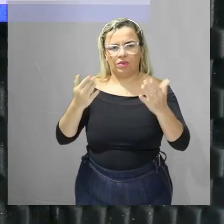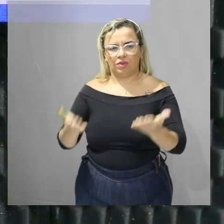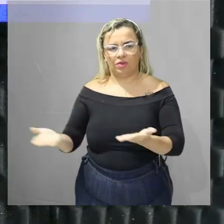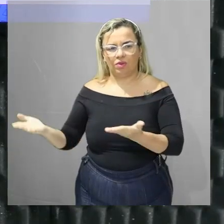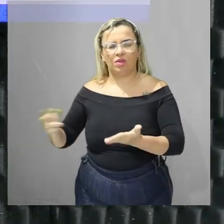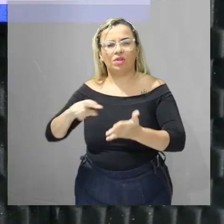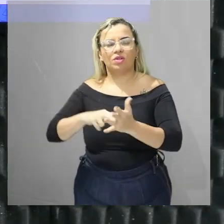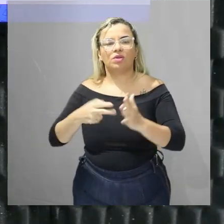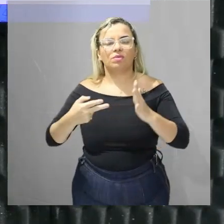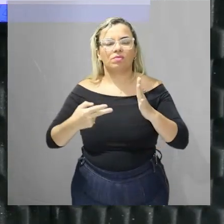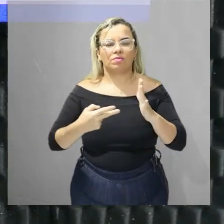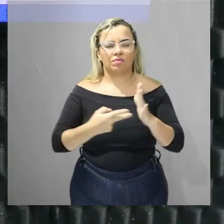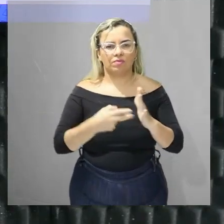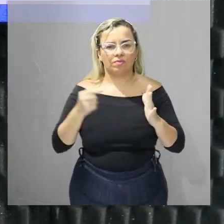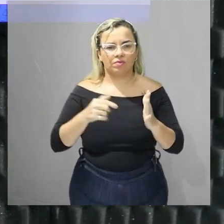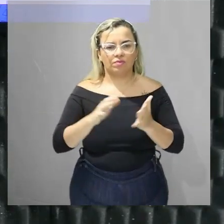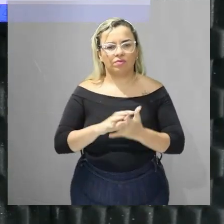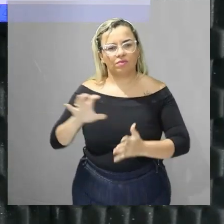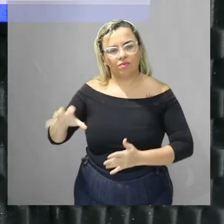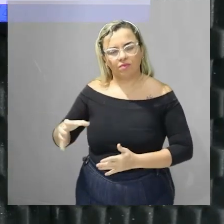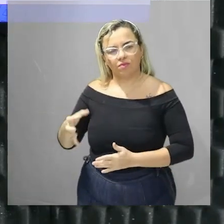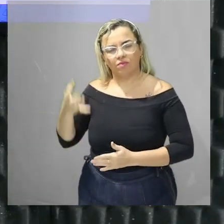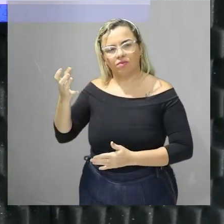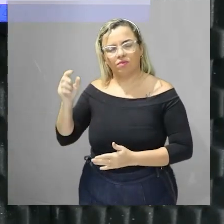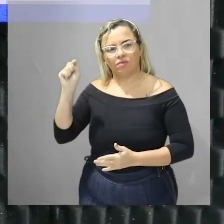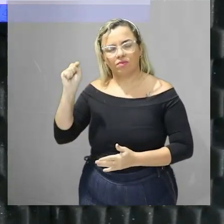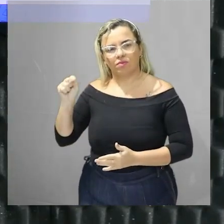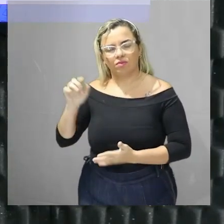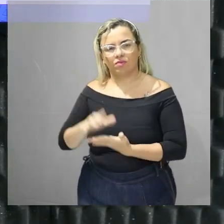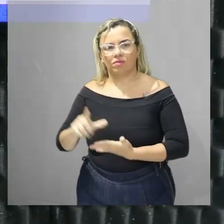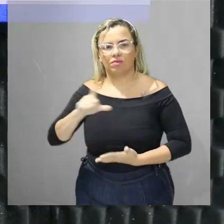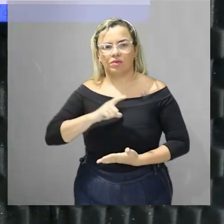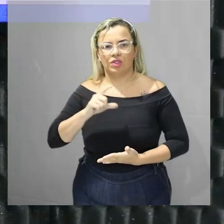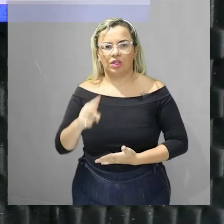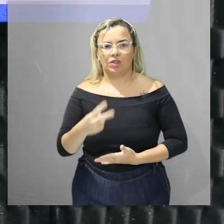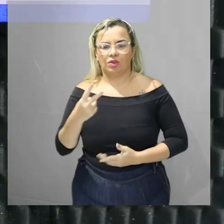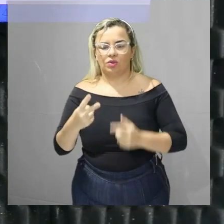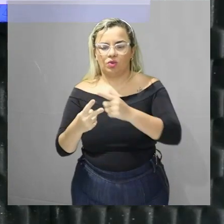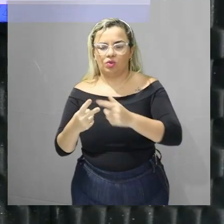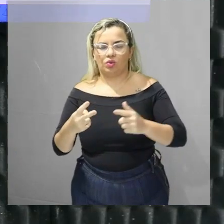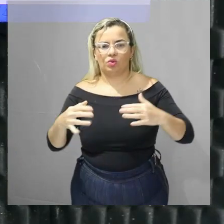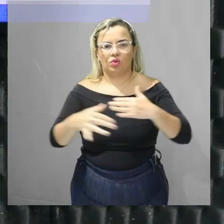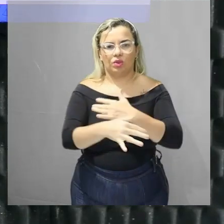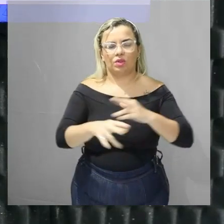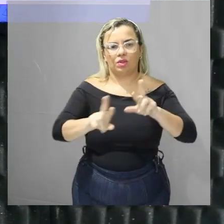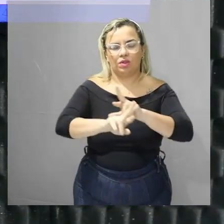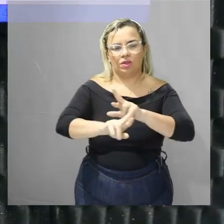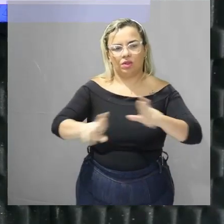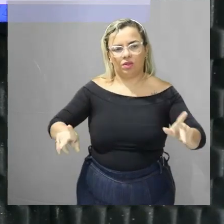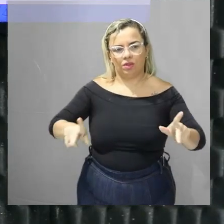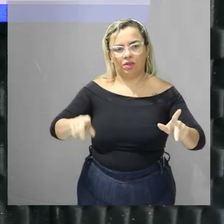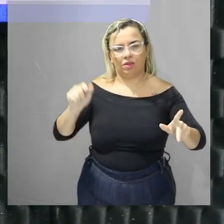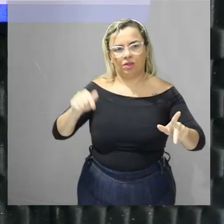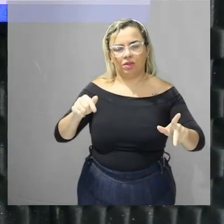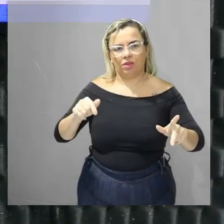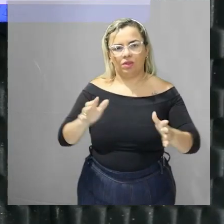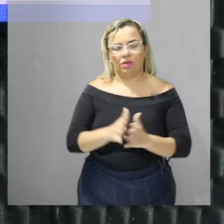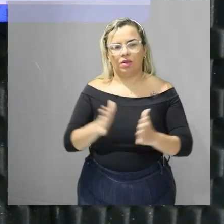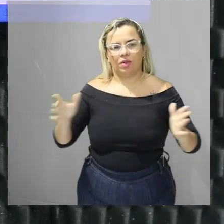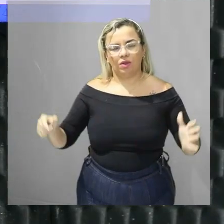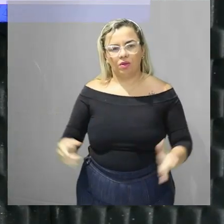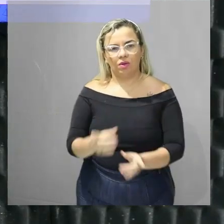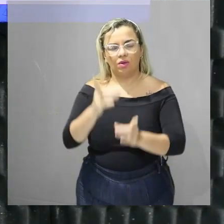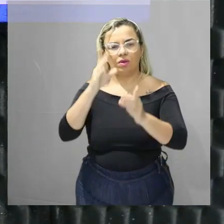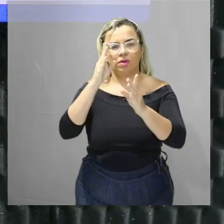é conurbação? Conurbação é um fenômeno, tá? Onde tu tem duas cidades, tá certo? Diferentes, e a malha urbana delas se